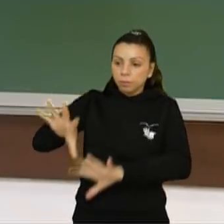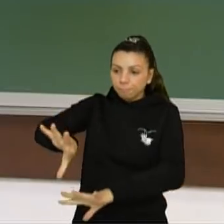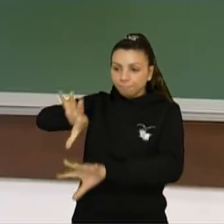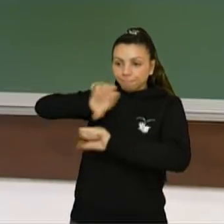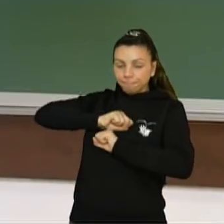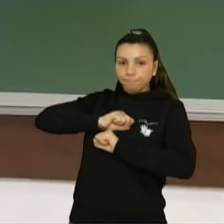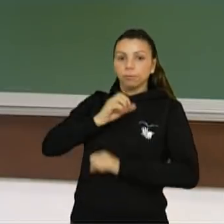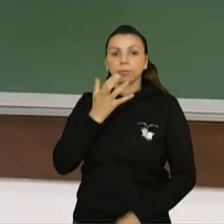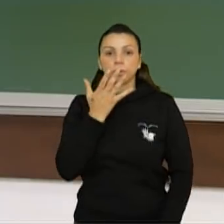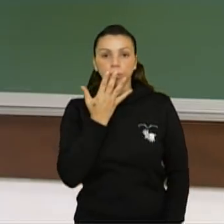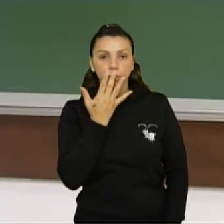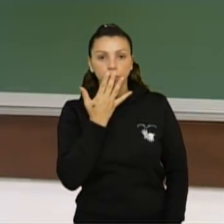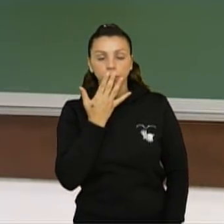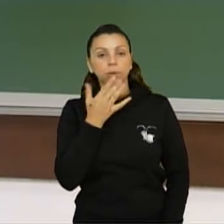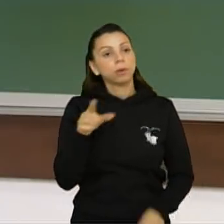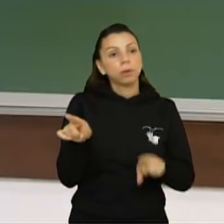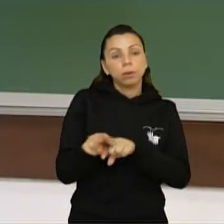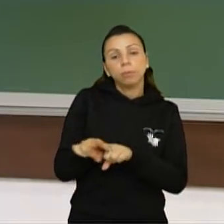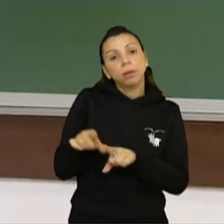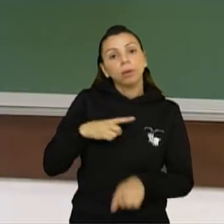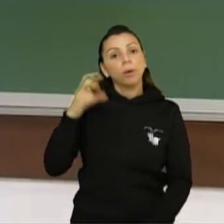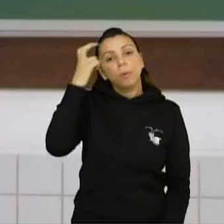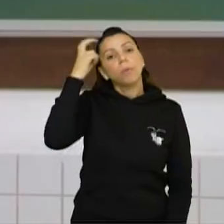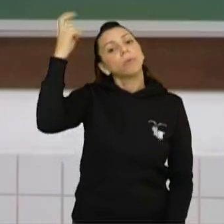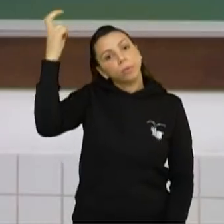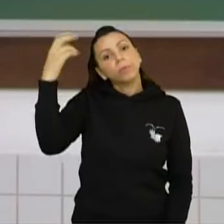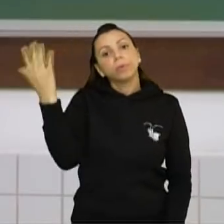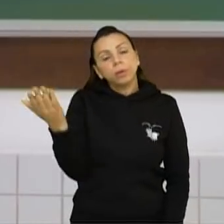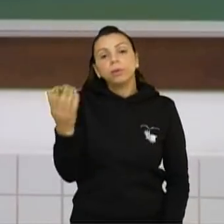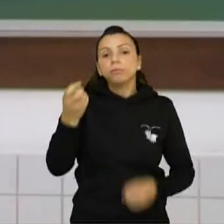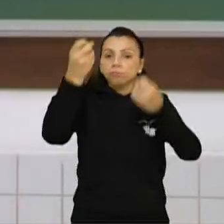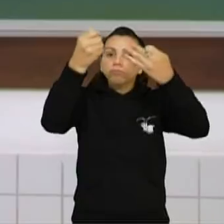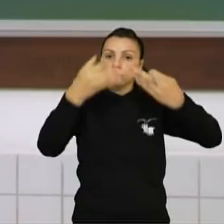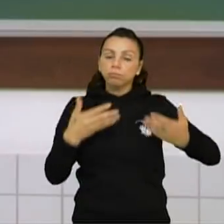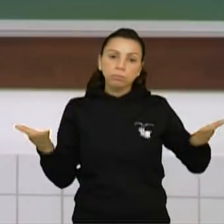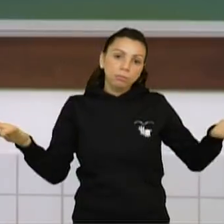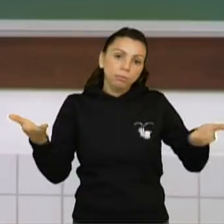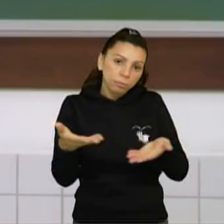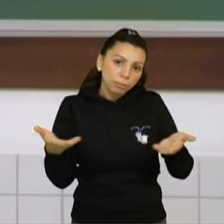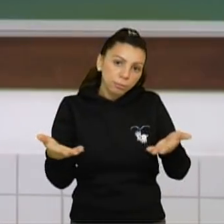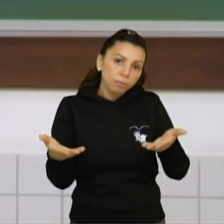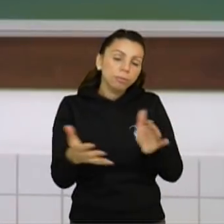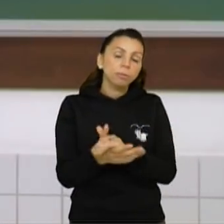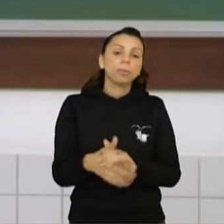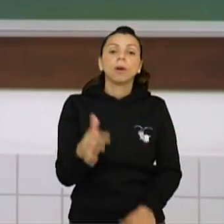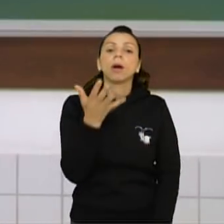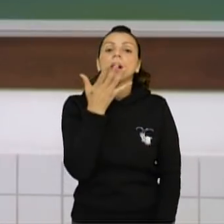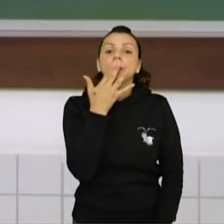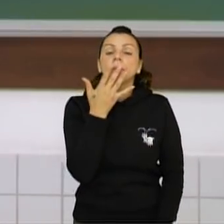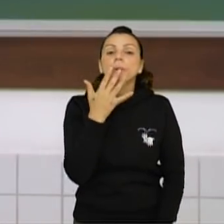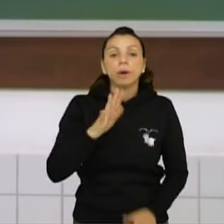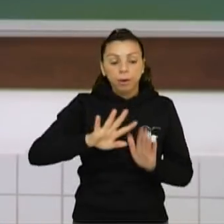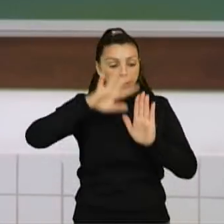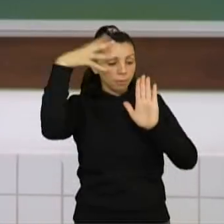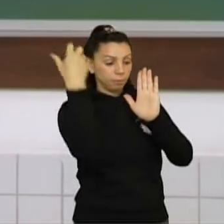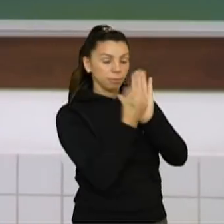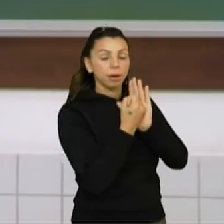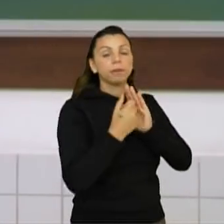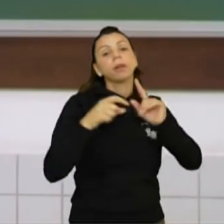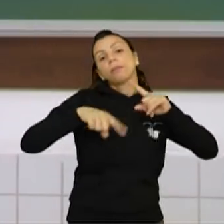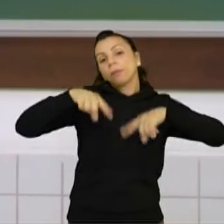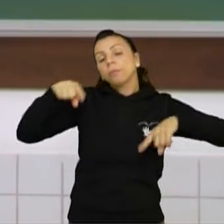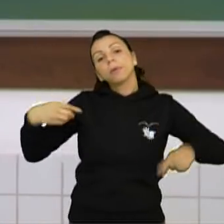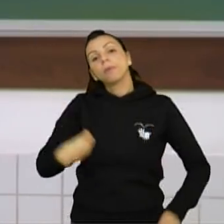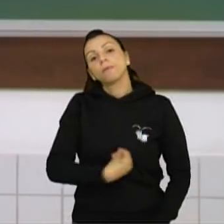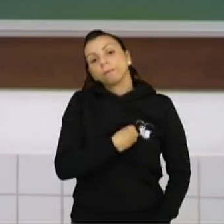cor, tá? E também nós temos a questão cultural que eu acabei de falar para vocês sobre essa questão. Então a cor tem uma relação simbólica de acordo com a